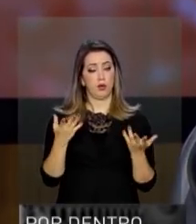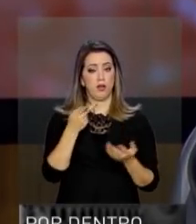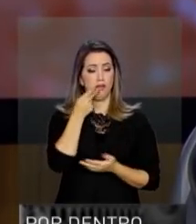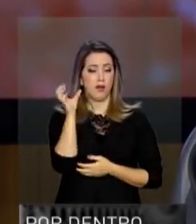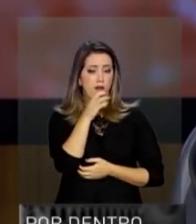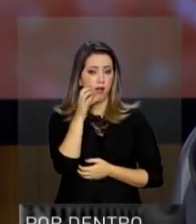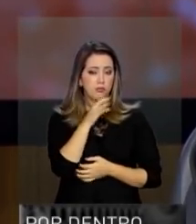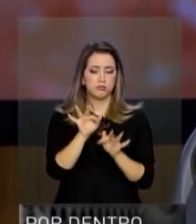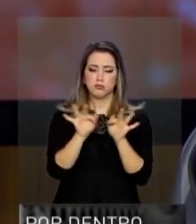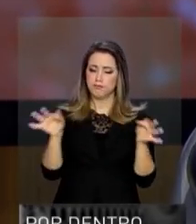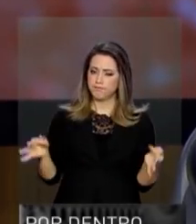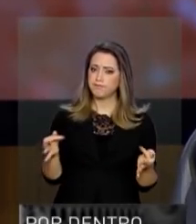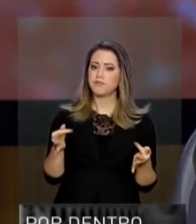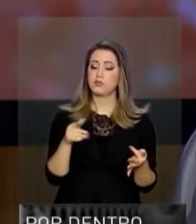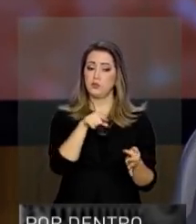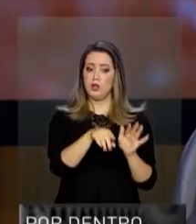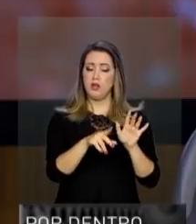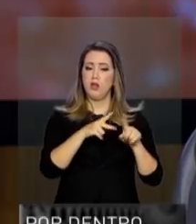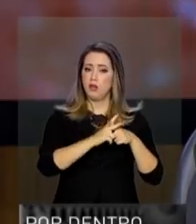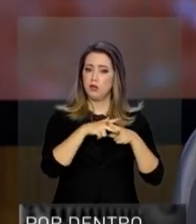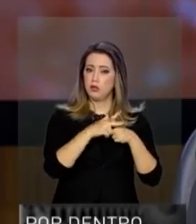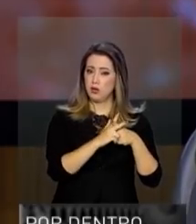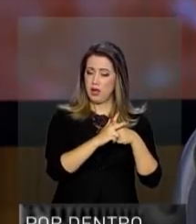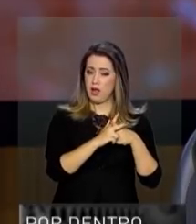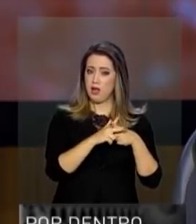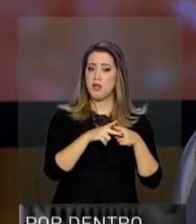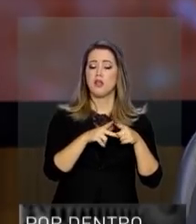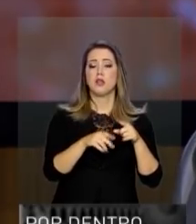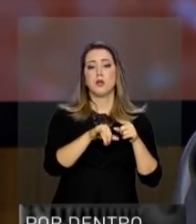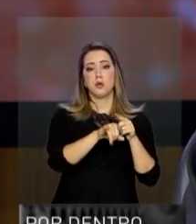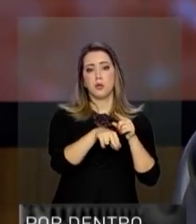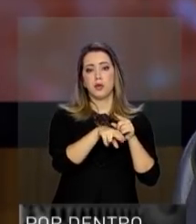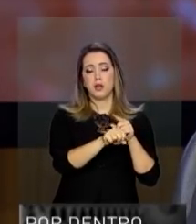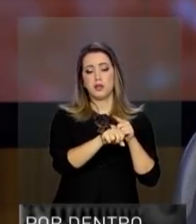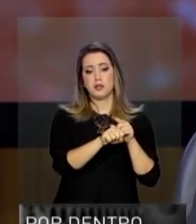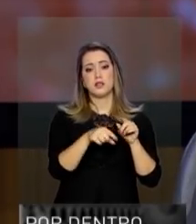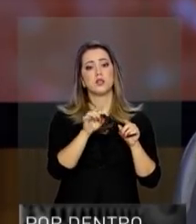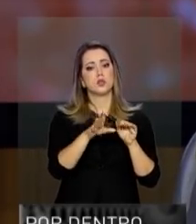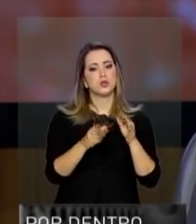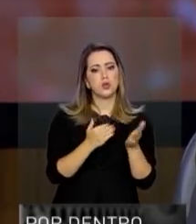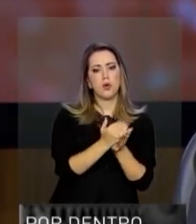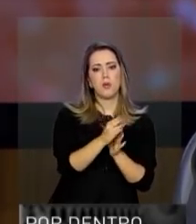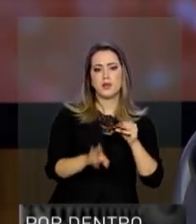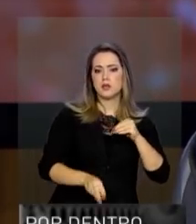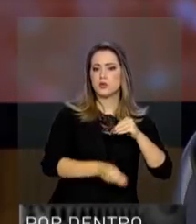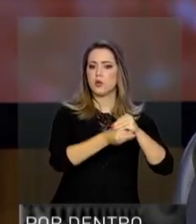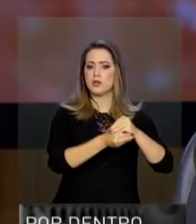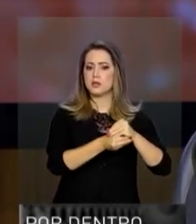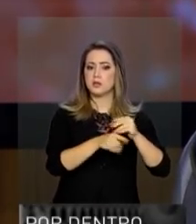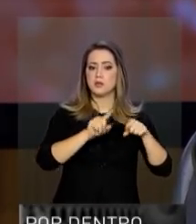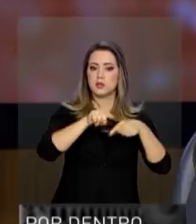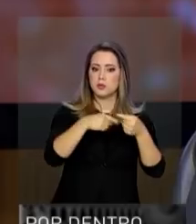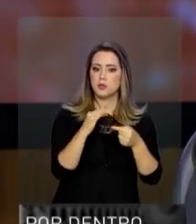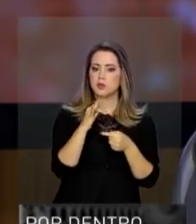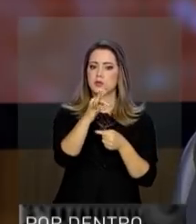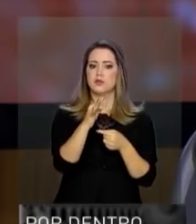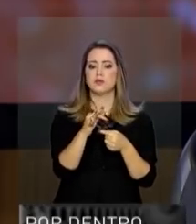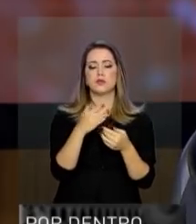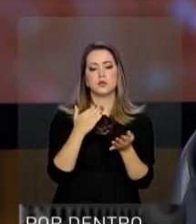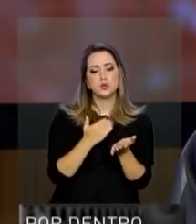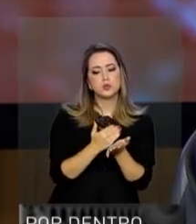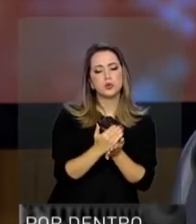reforma da Previdência só começa com essa PEC. No futuro, certamente ela precisará de novas regulamentações, regulamentações que virão por